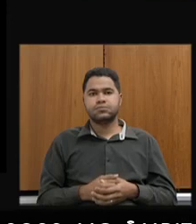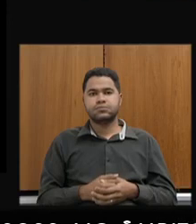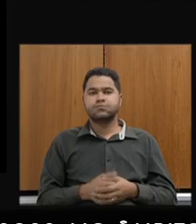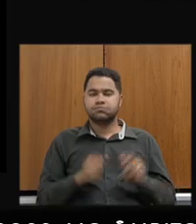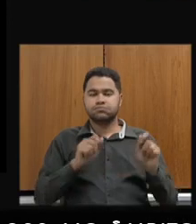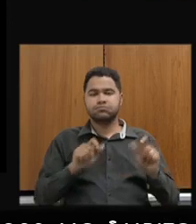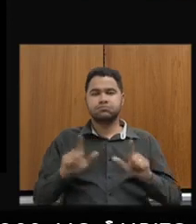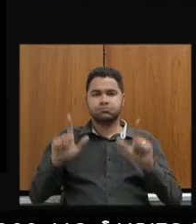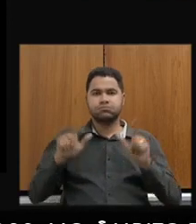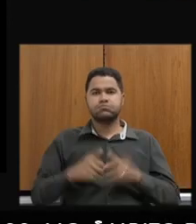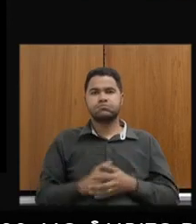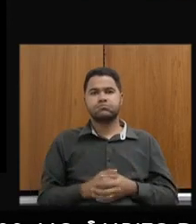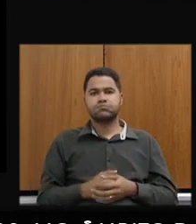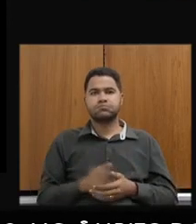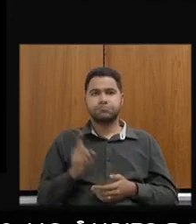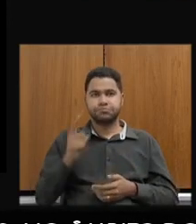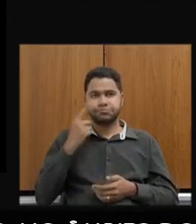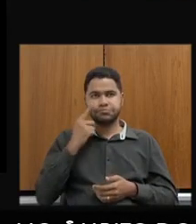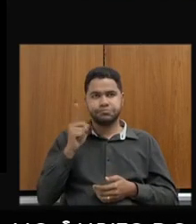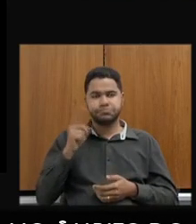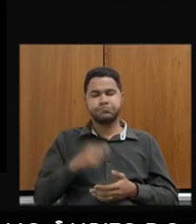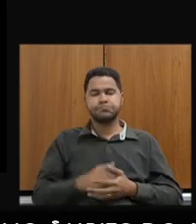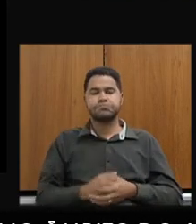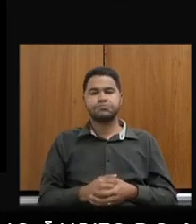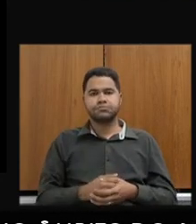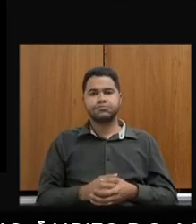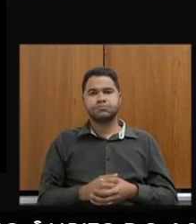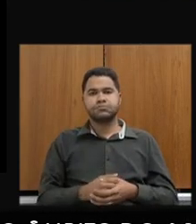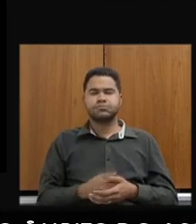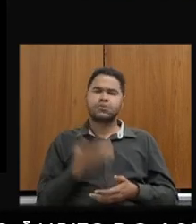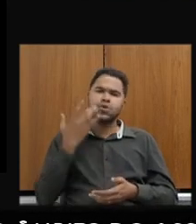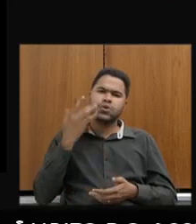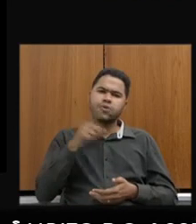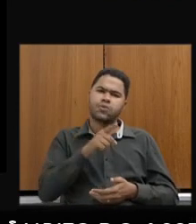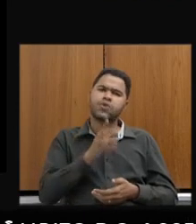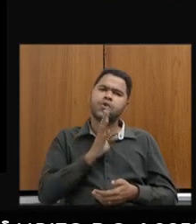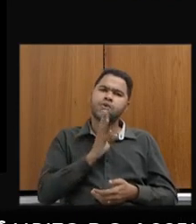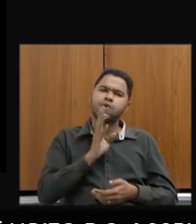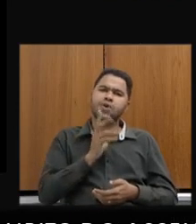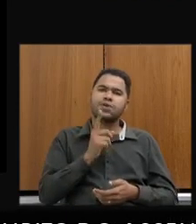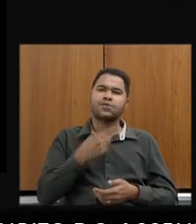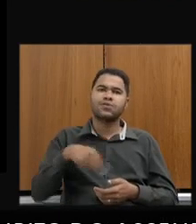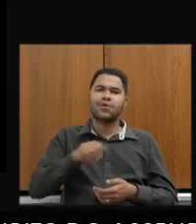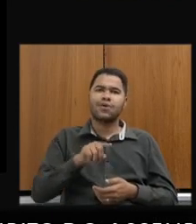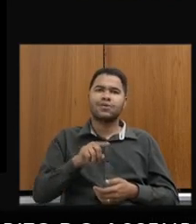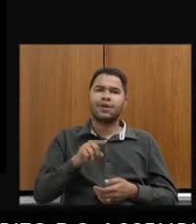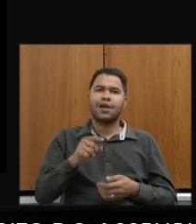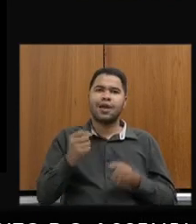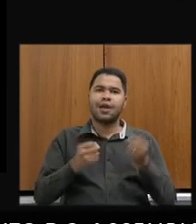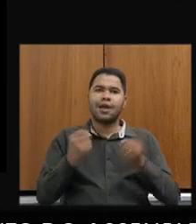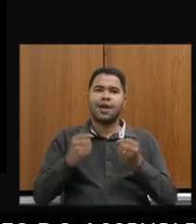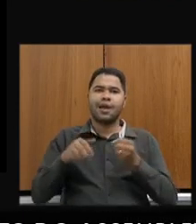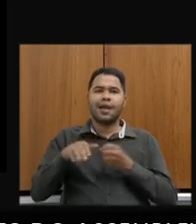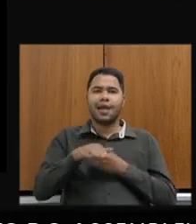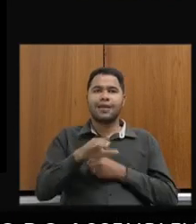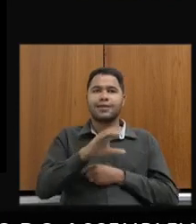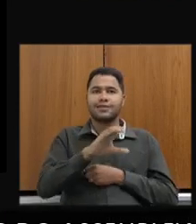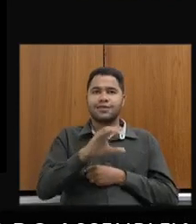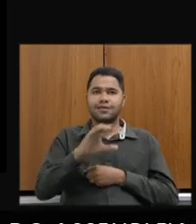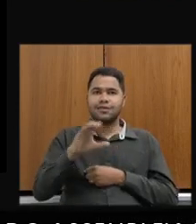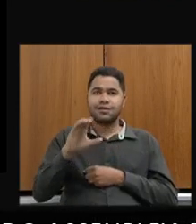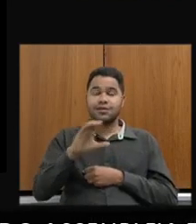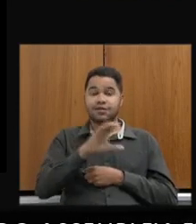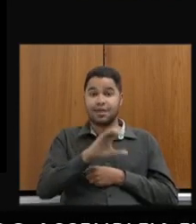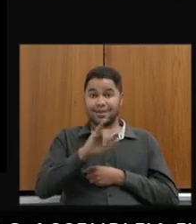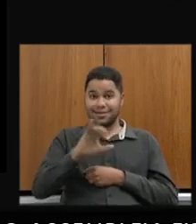e pode passar aí eu não sei se estamos conhece essa nossa carreta do 6cc essa